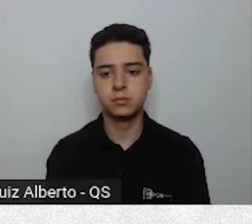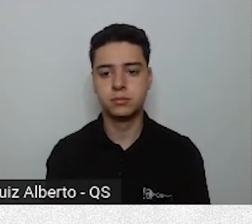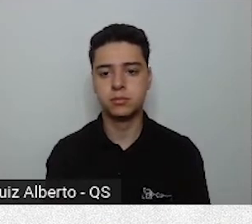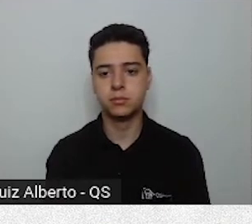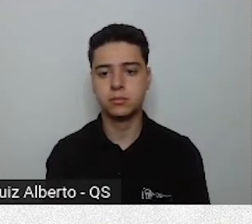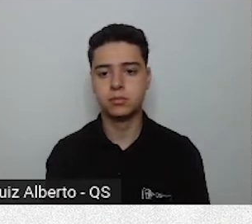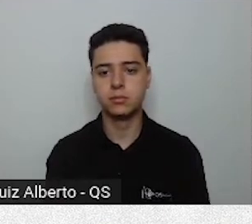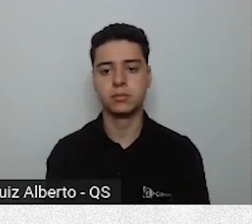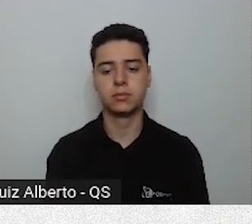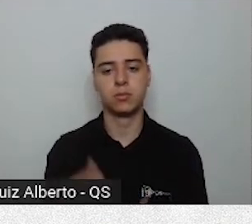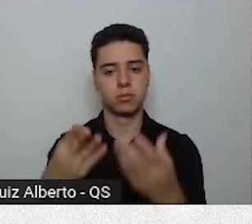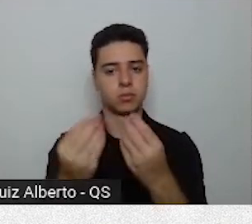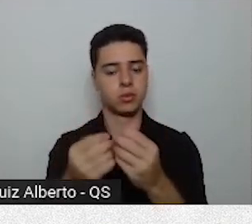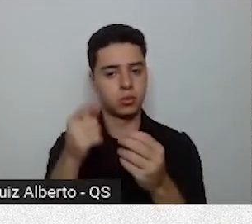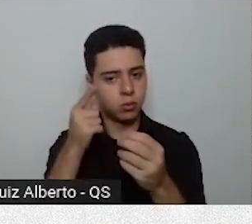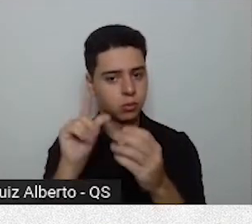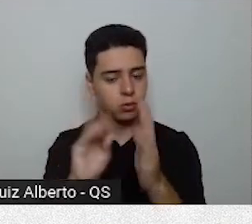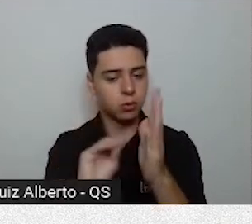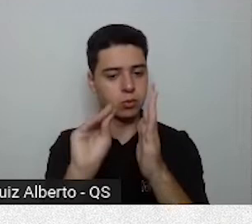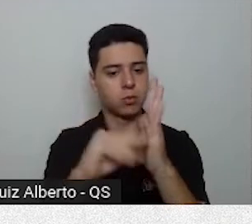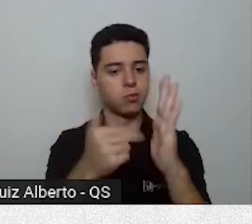bastante água.